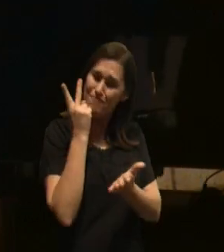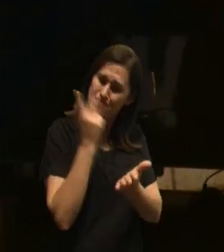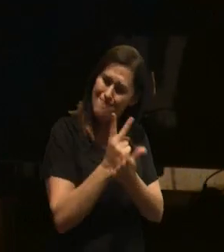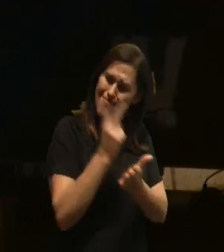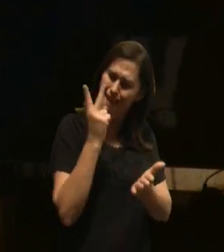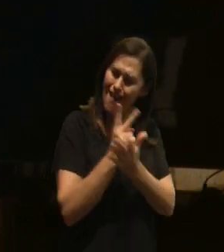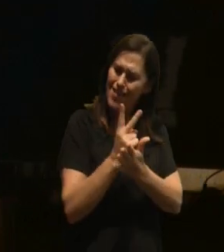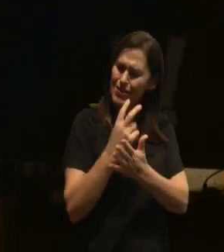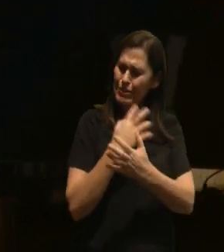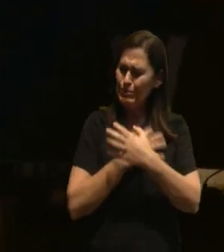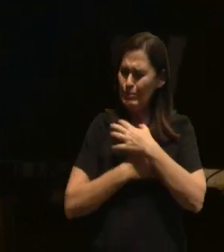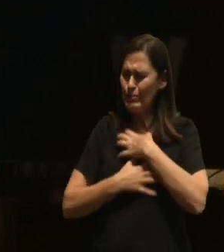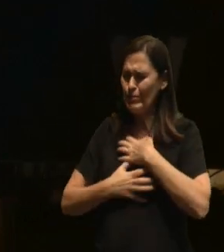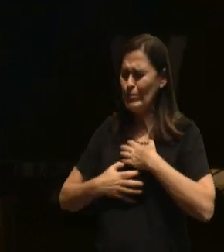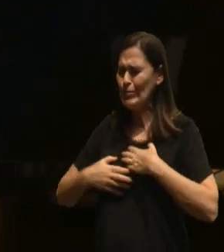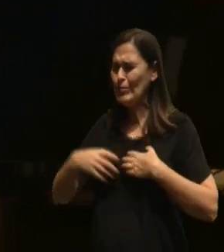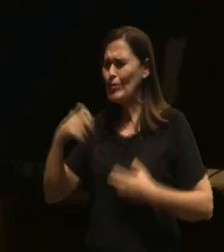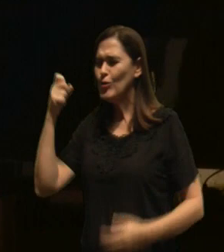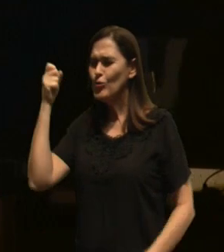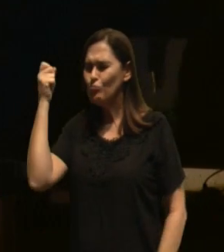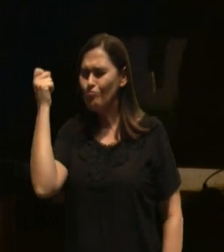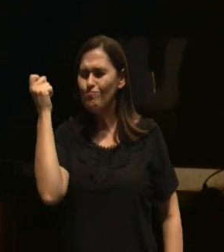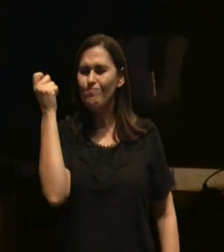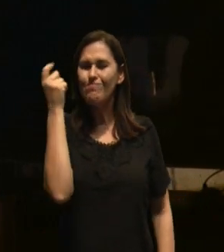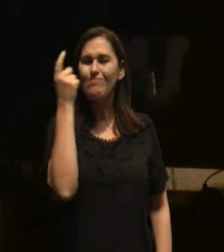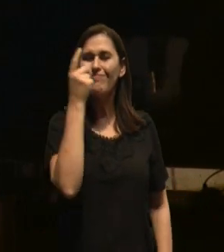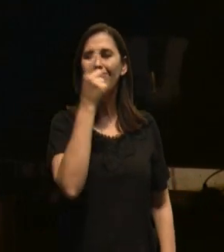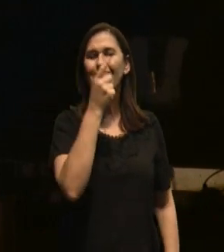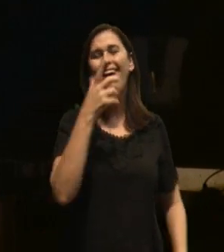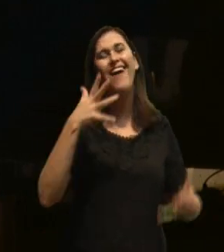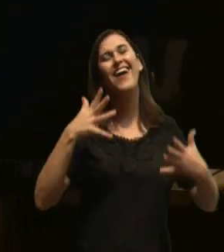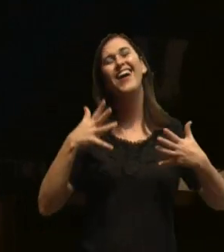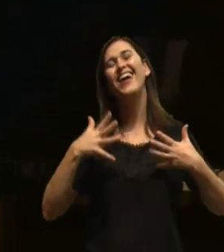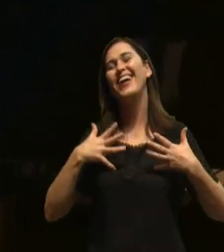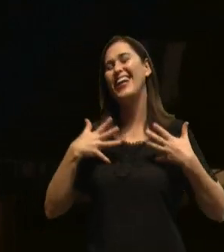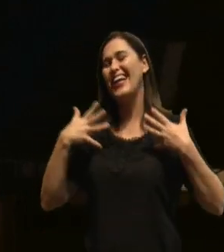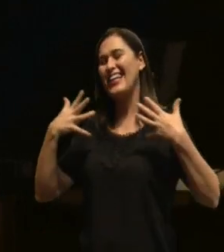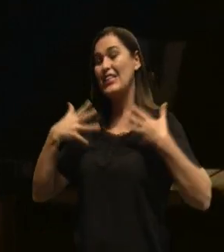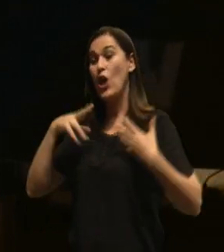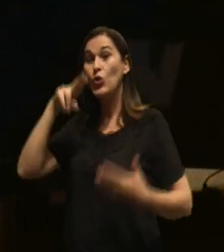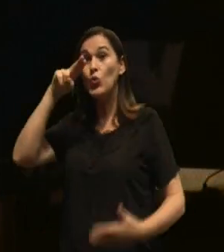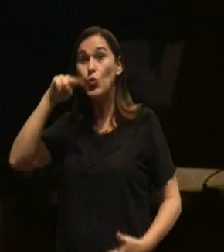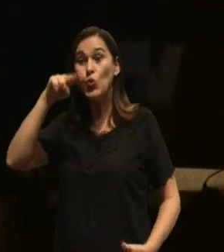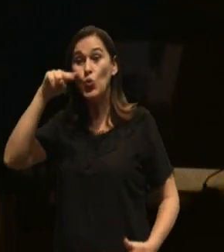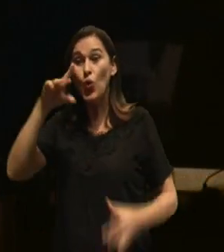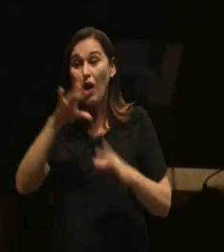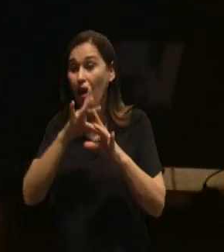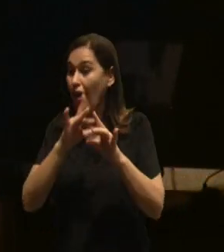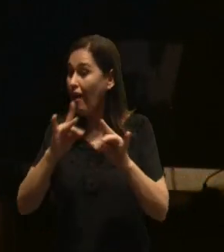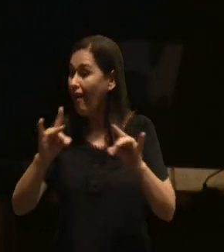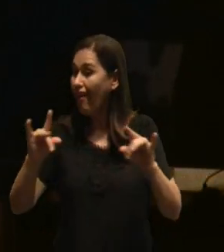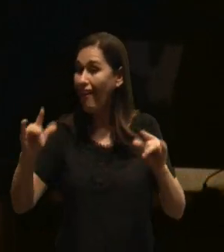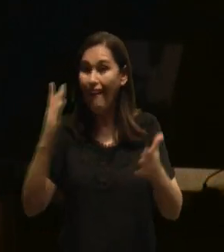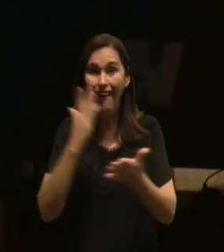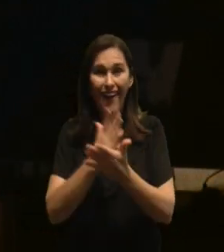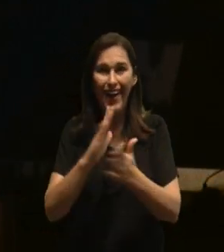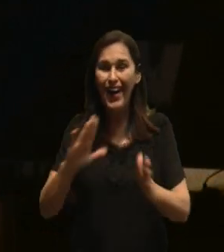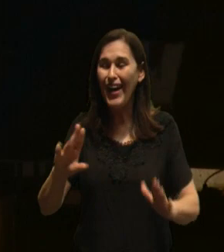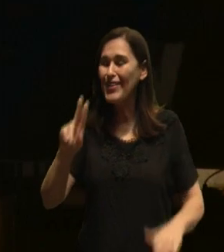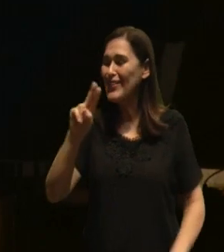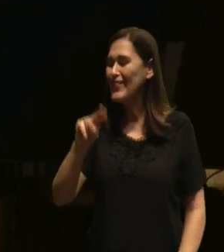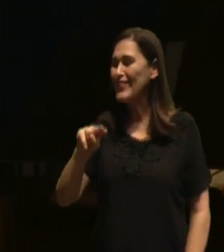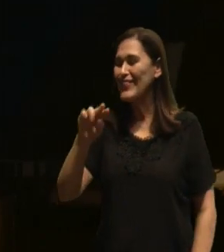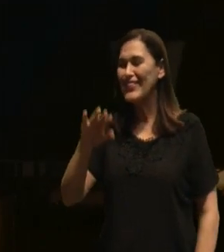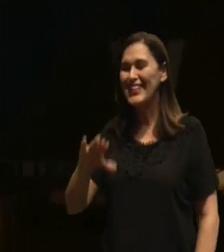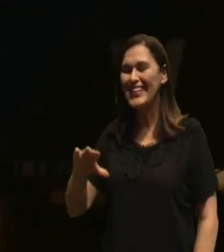à aflição a alegria jamais se desfaz.